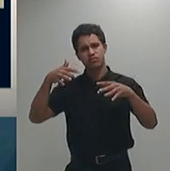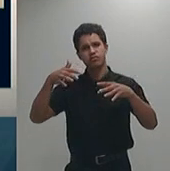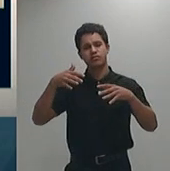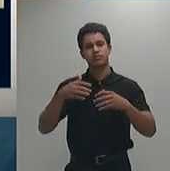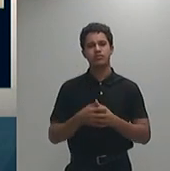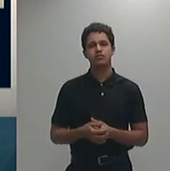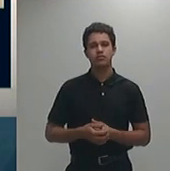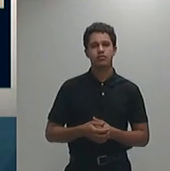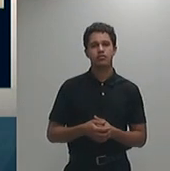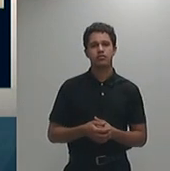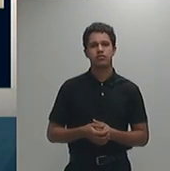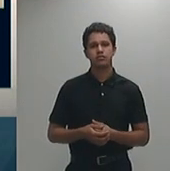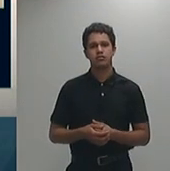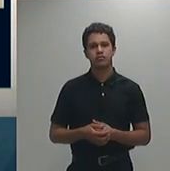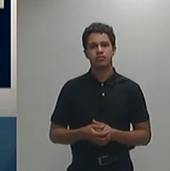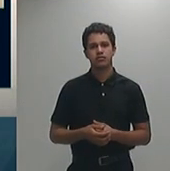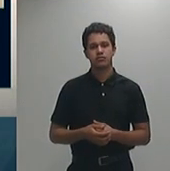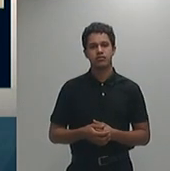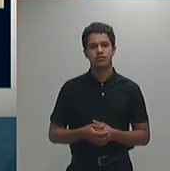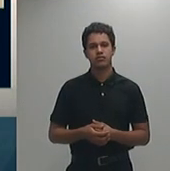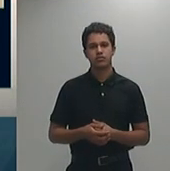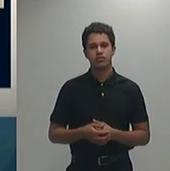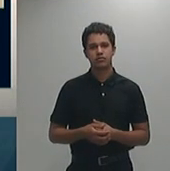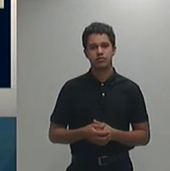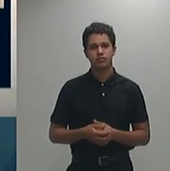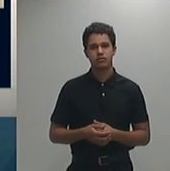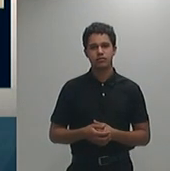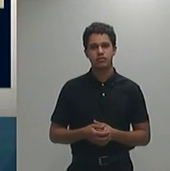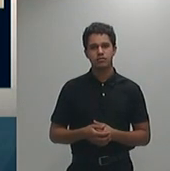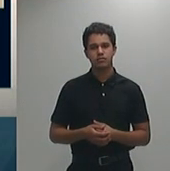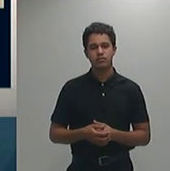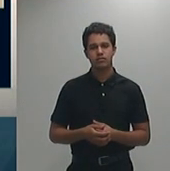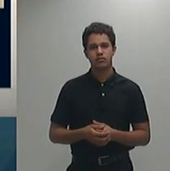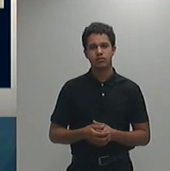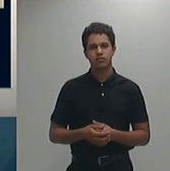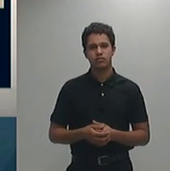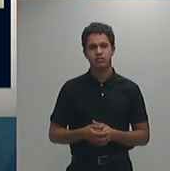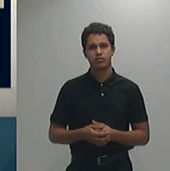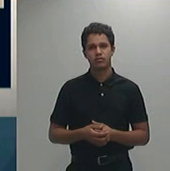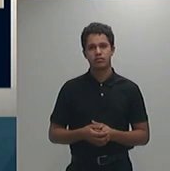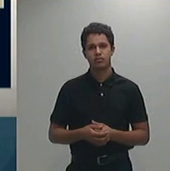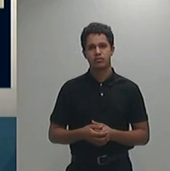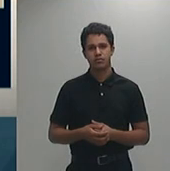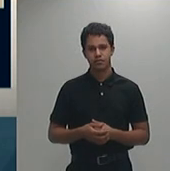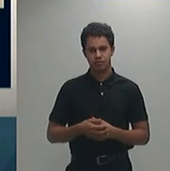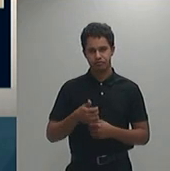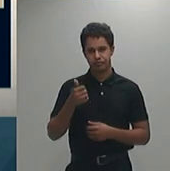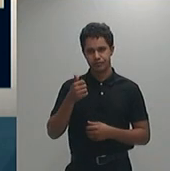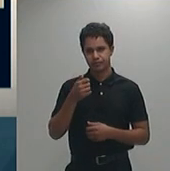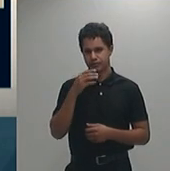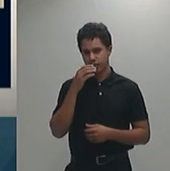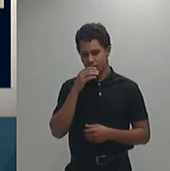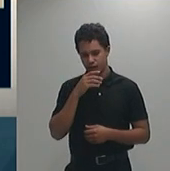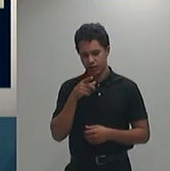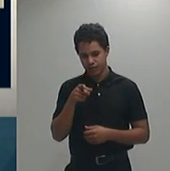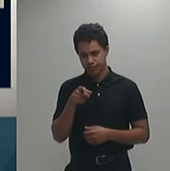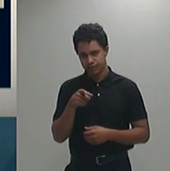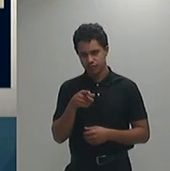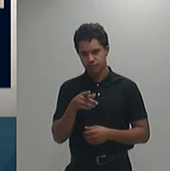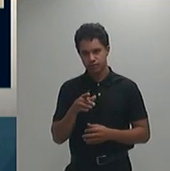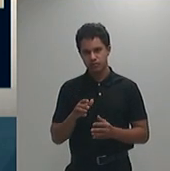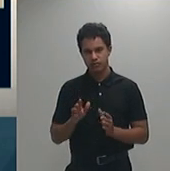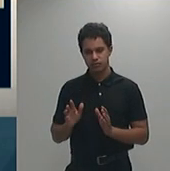redação eu Presidente Vamos ponderação só rapidamente primeiro que esse caso certamente vai estimular se já